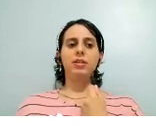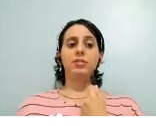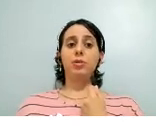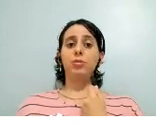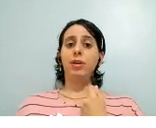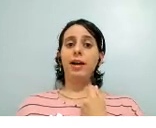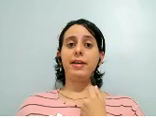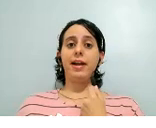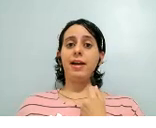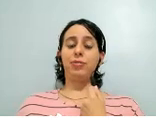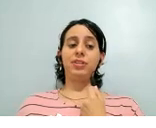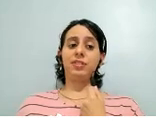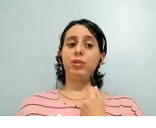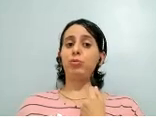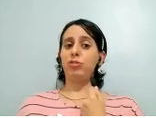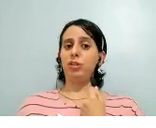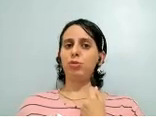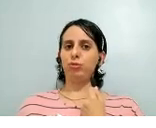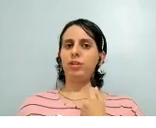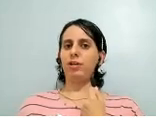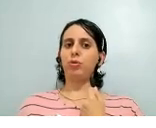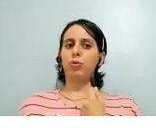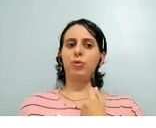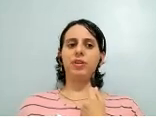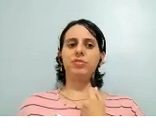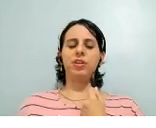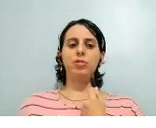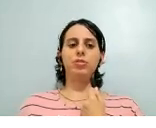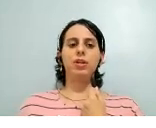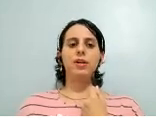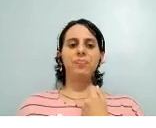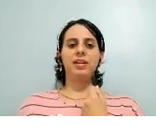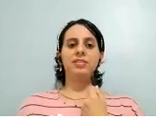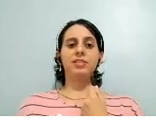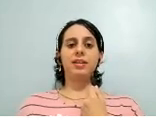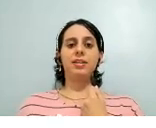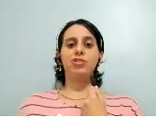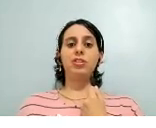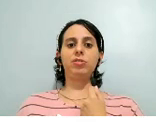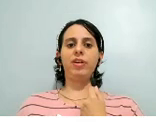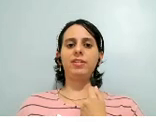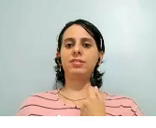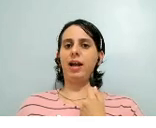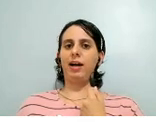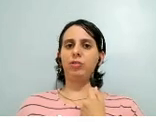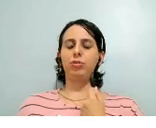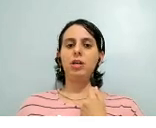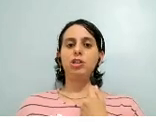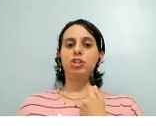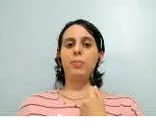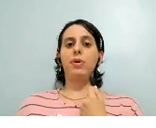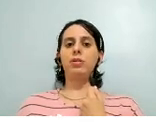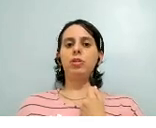né? É o desenho do vírus, né? Do coronavírus, que ele está aqui